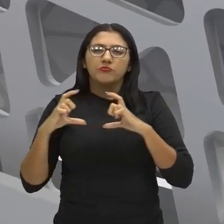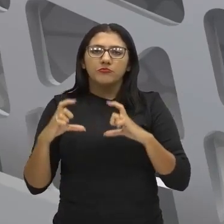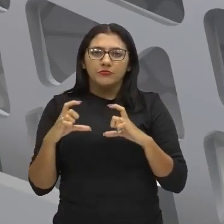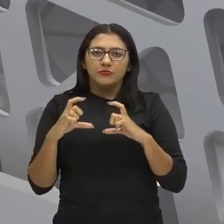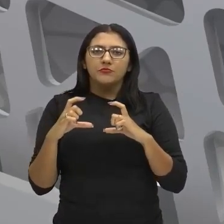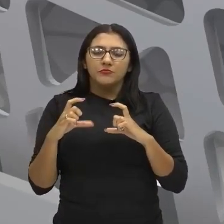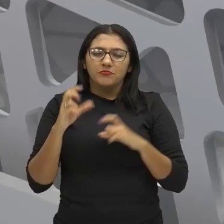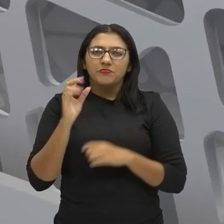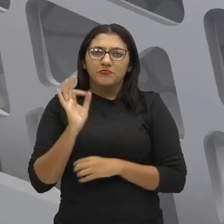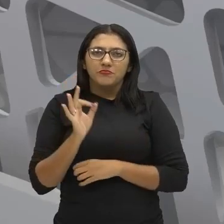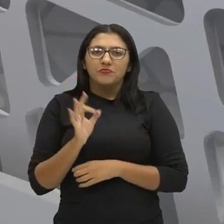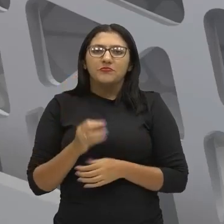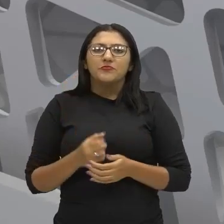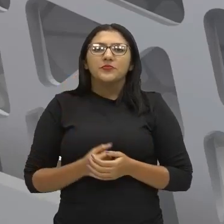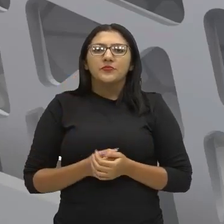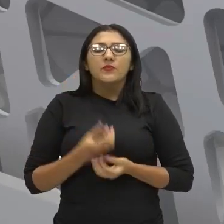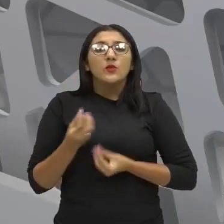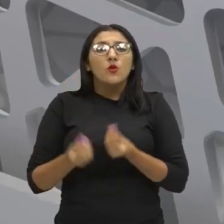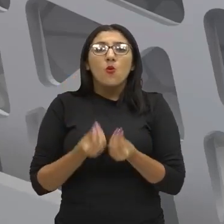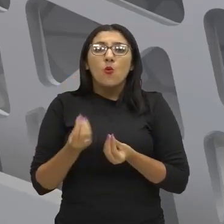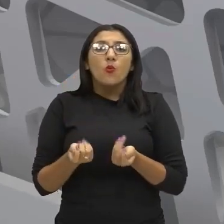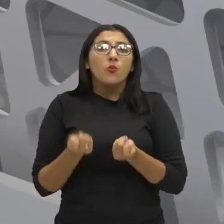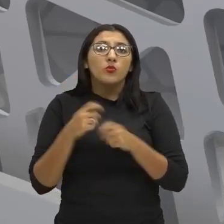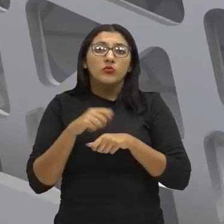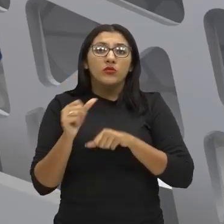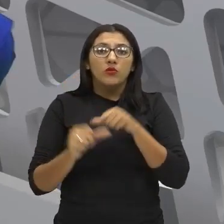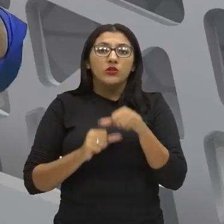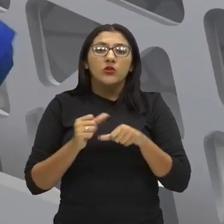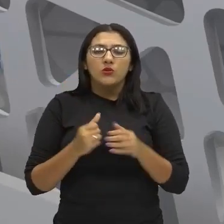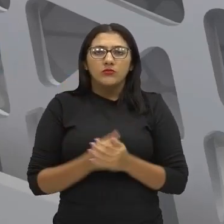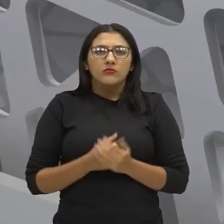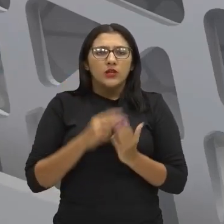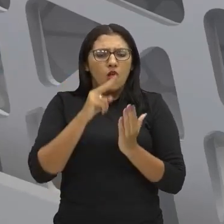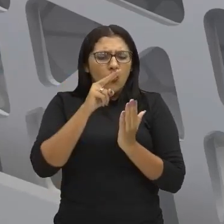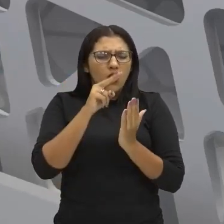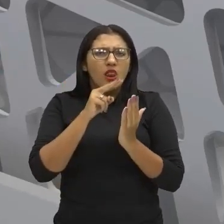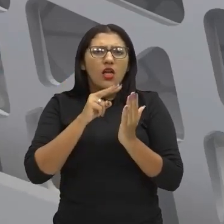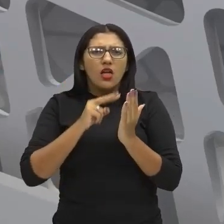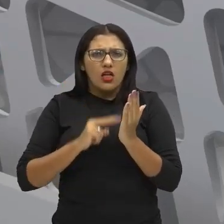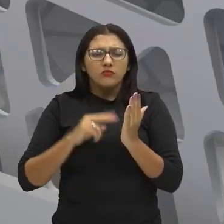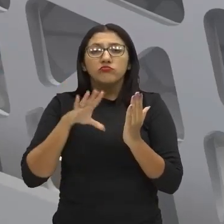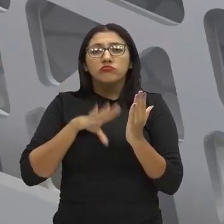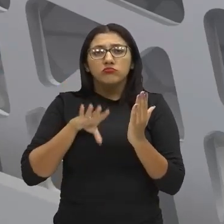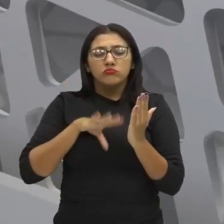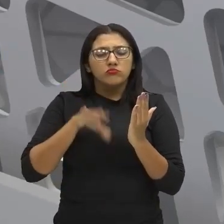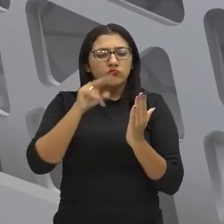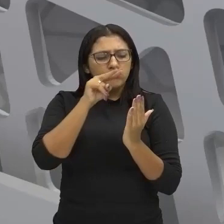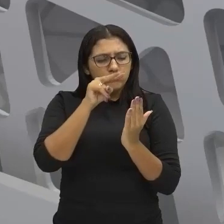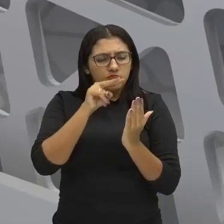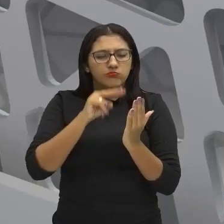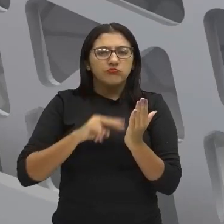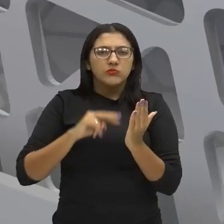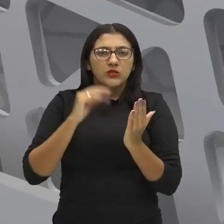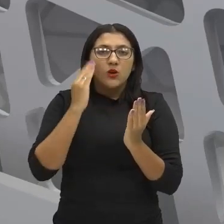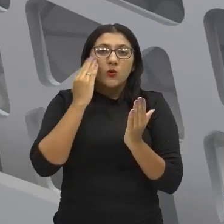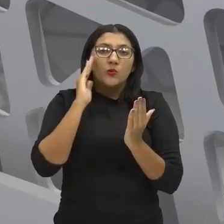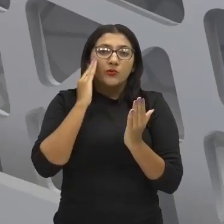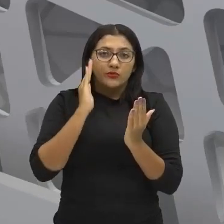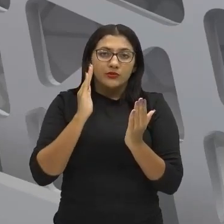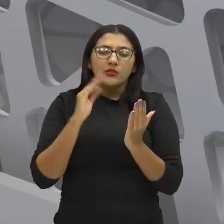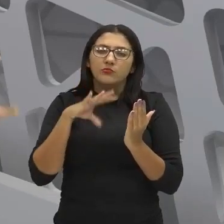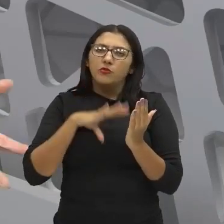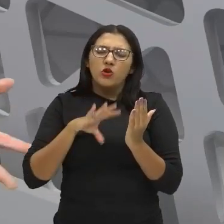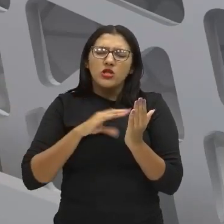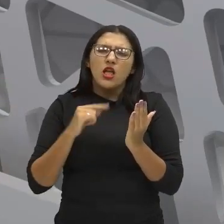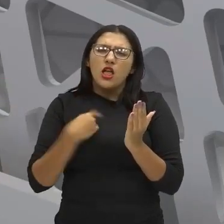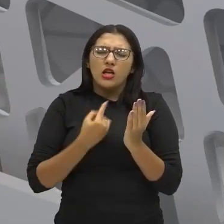matemática, beleza? Como é que eu faço essa transcrição? Eu leio no nosso português corrente, que é a linguagem